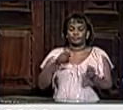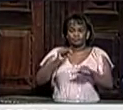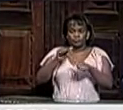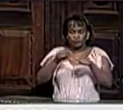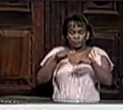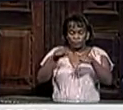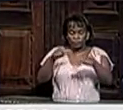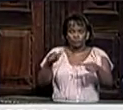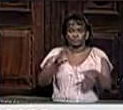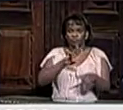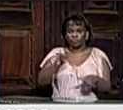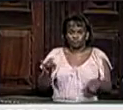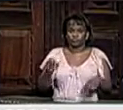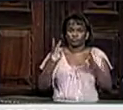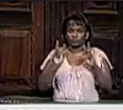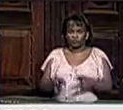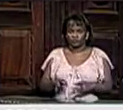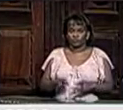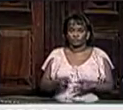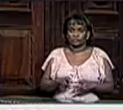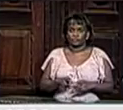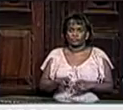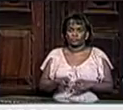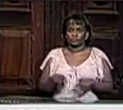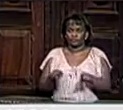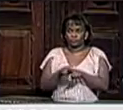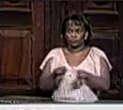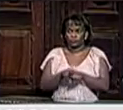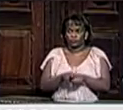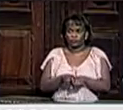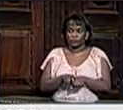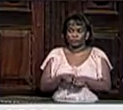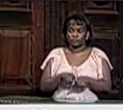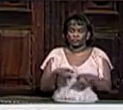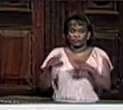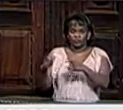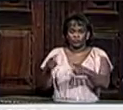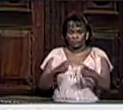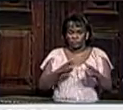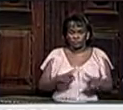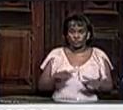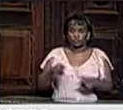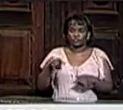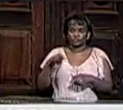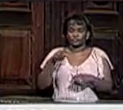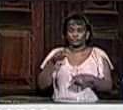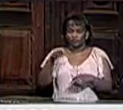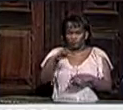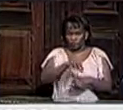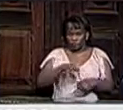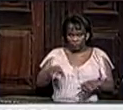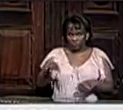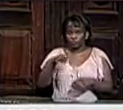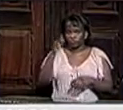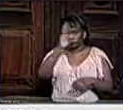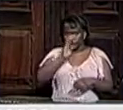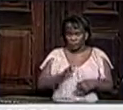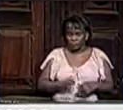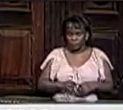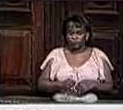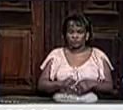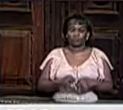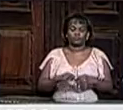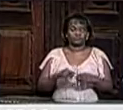reforma valeria também para as unidades da federação. Então, no meu